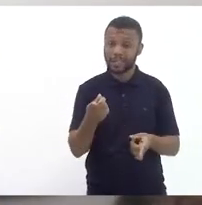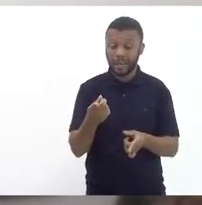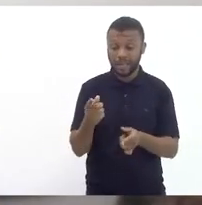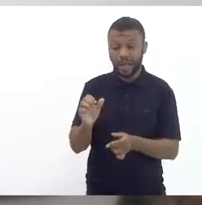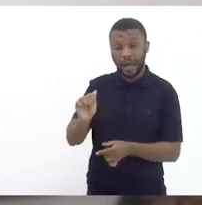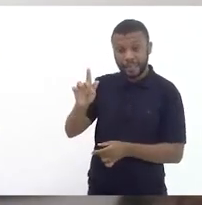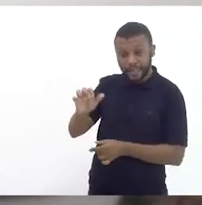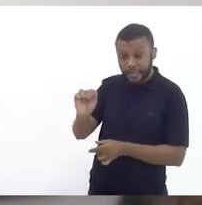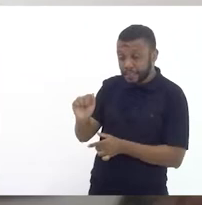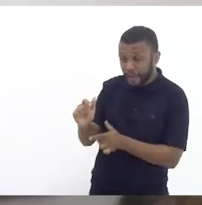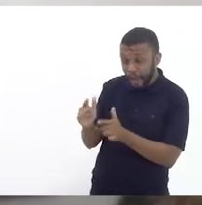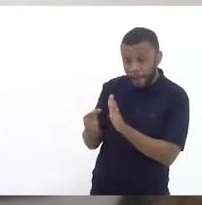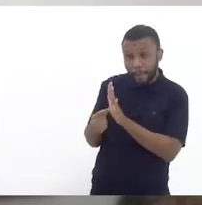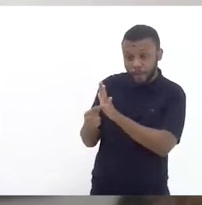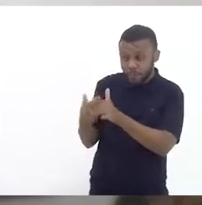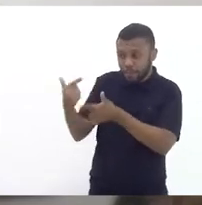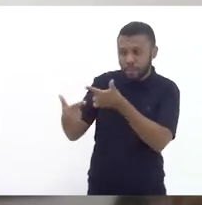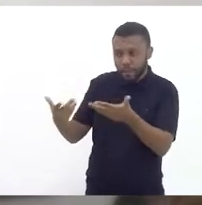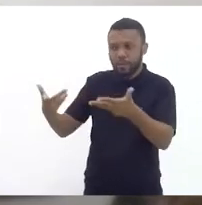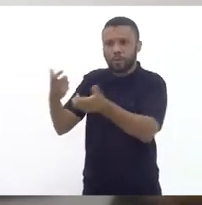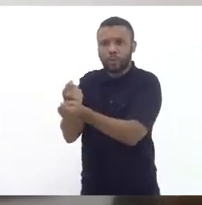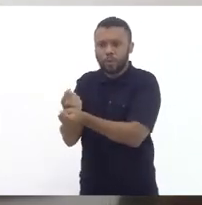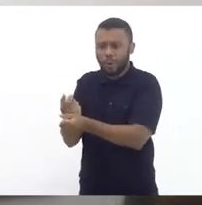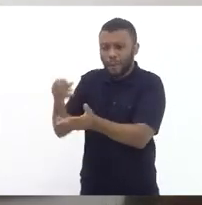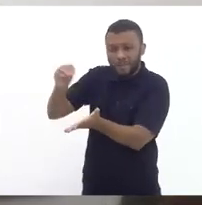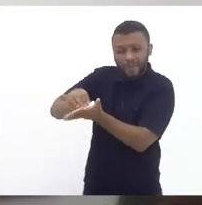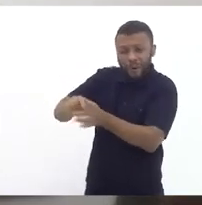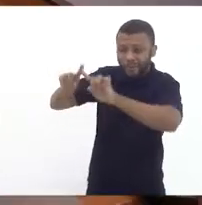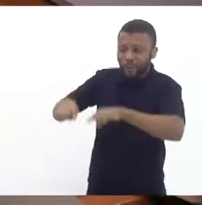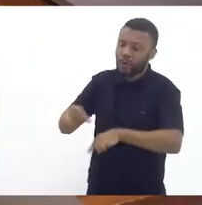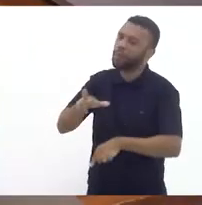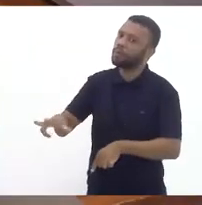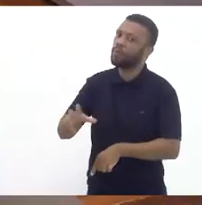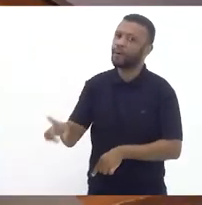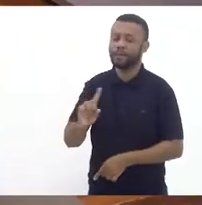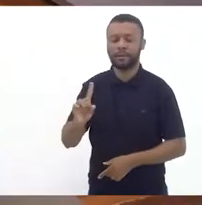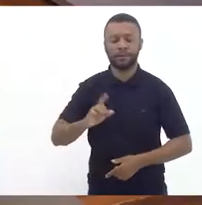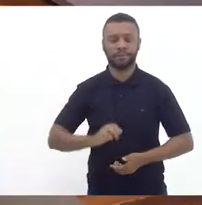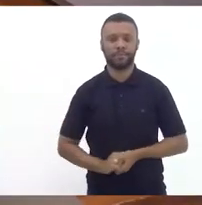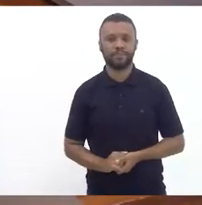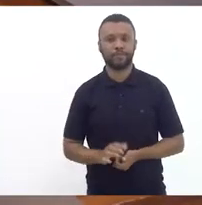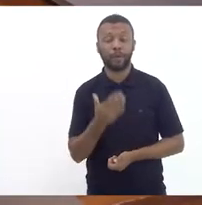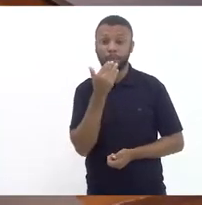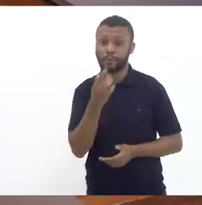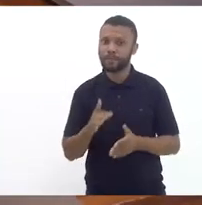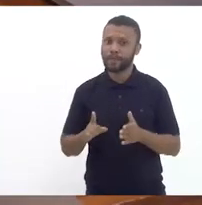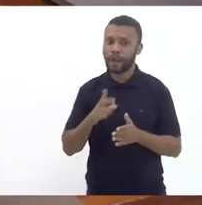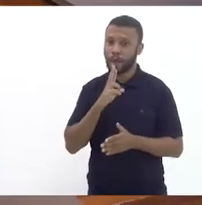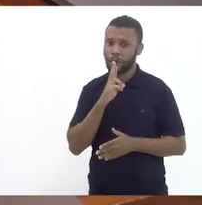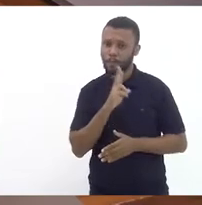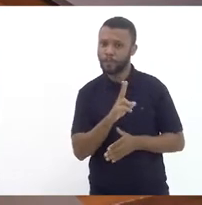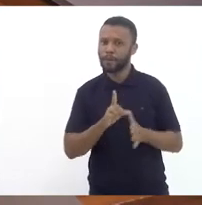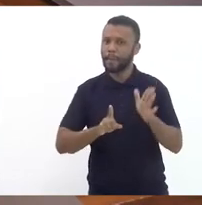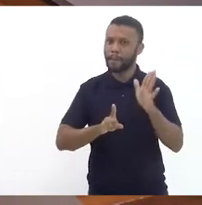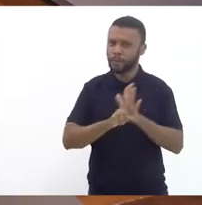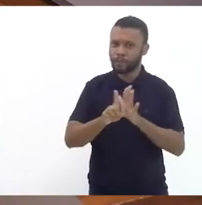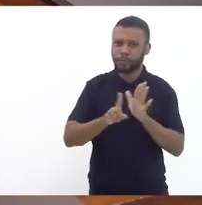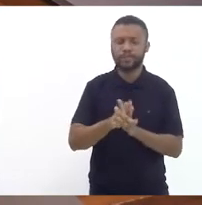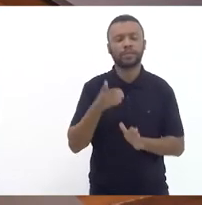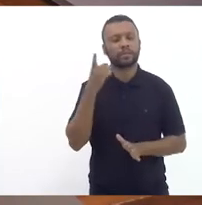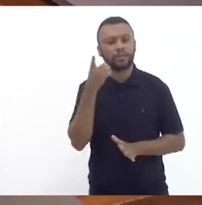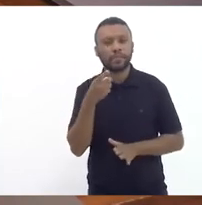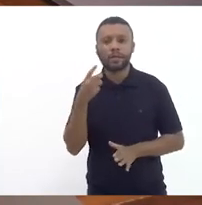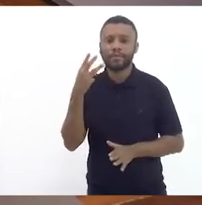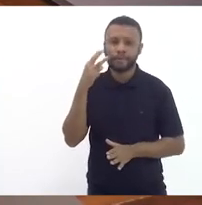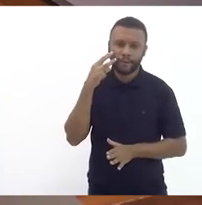prestando a qualidade do seu serviço. Obrigada. É, vou pedir para responder as perguntas do deputado Valdec e as indagações